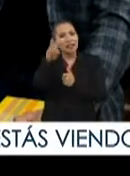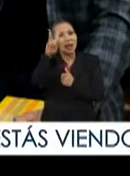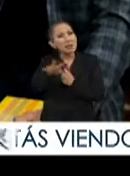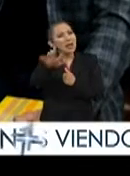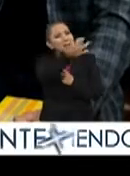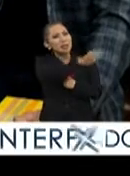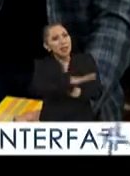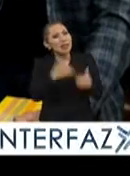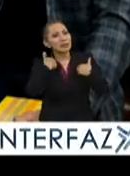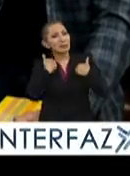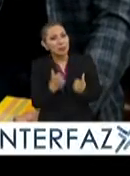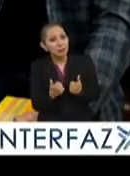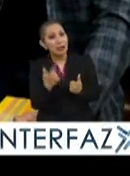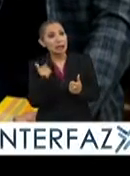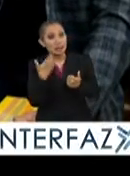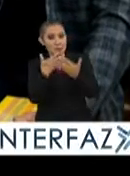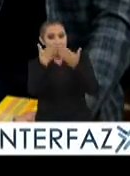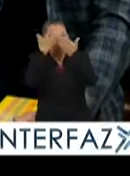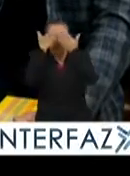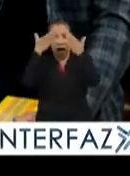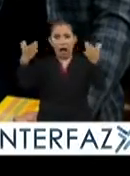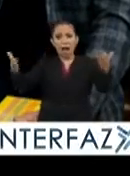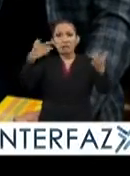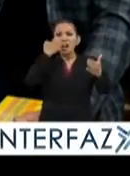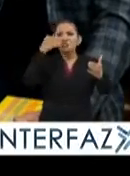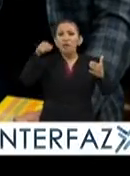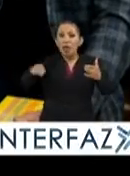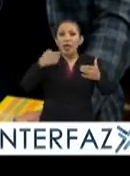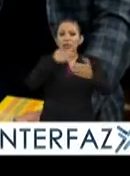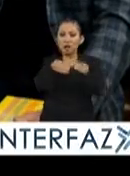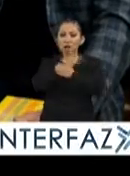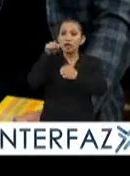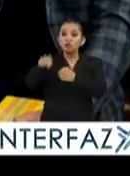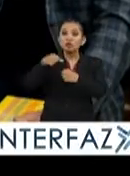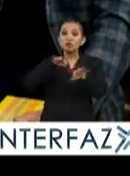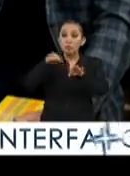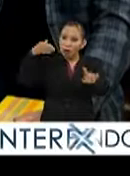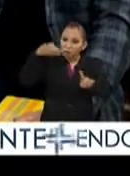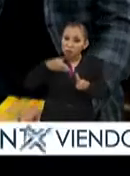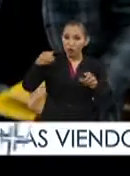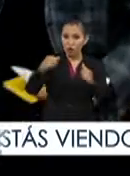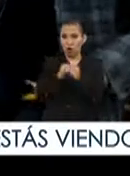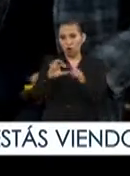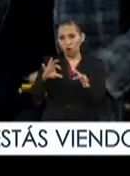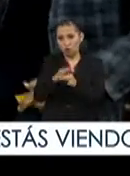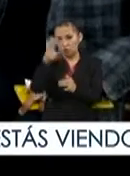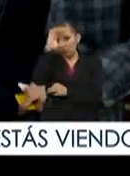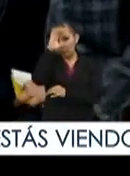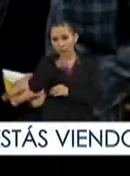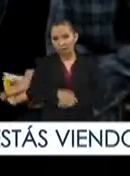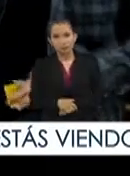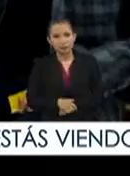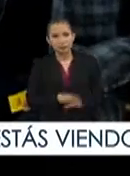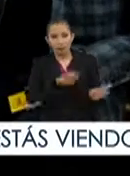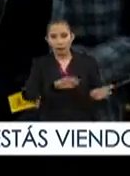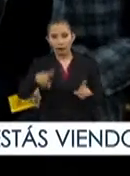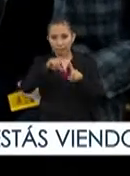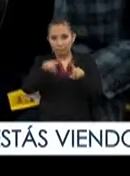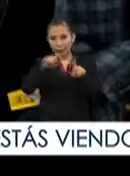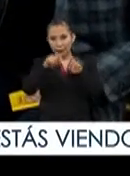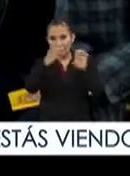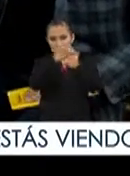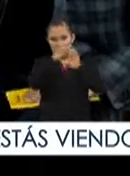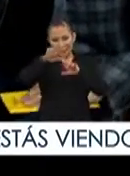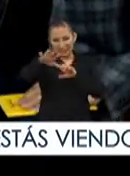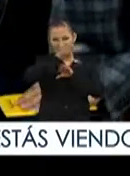realidade, do entendimento e ampliar o papel da escola e da educação junto com a cultura. Y entre los distintos estados